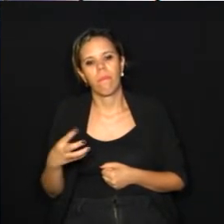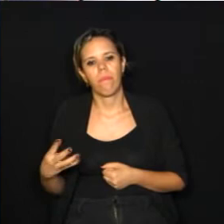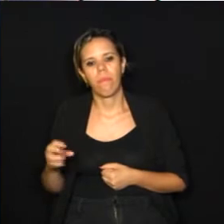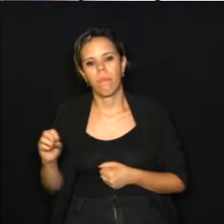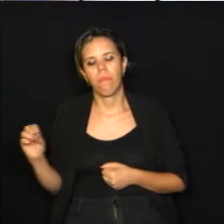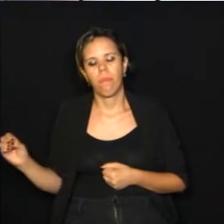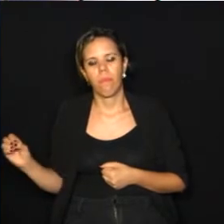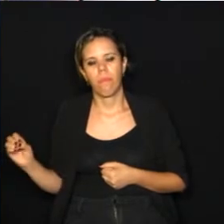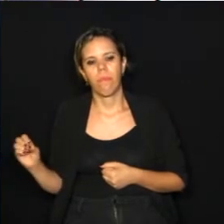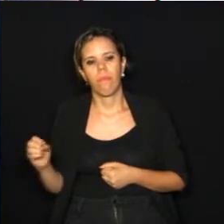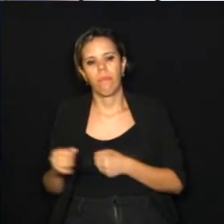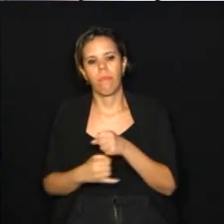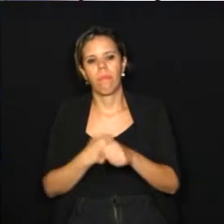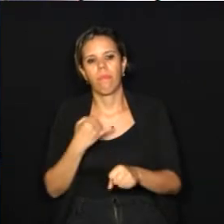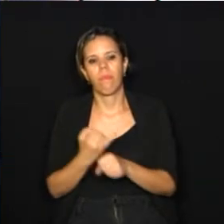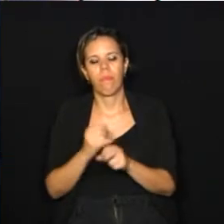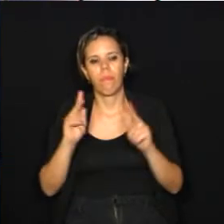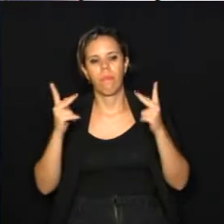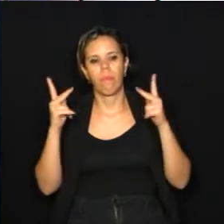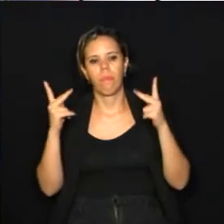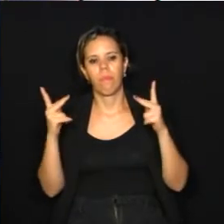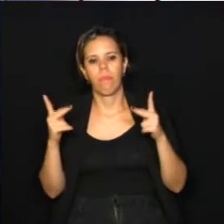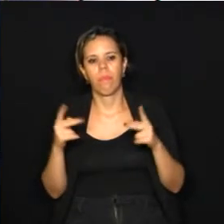3897-8400 ou o site